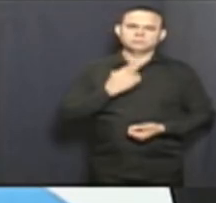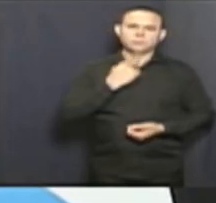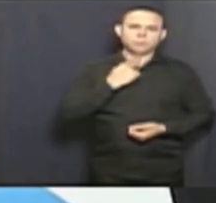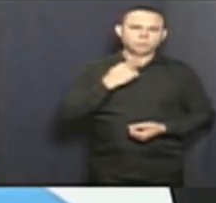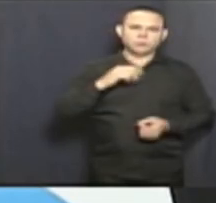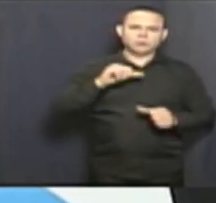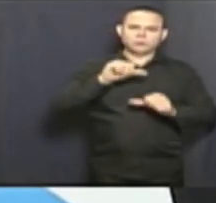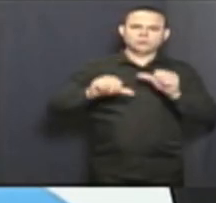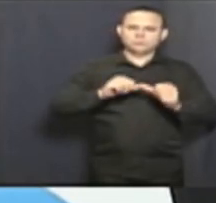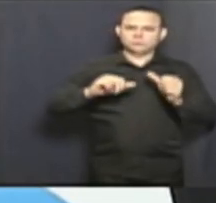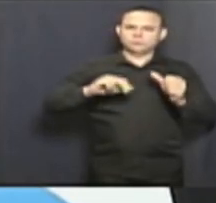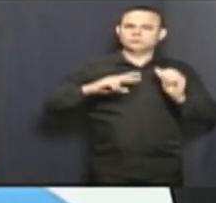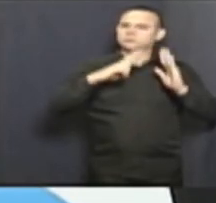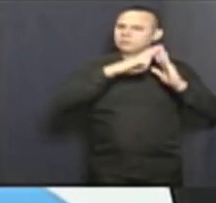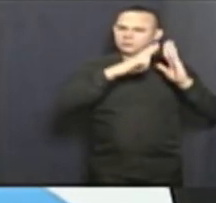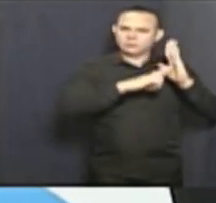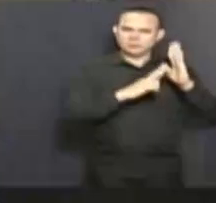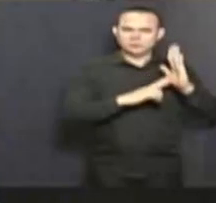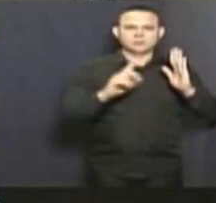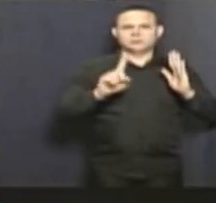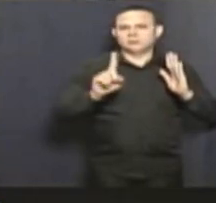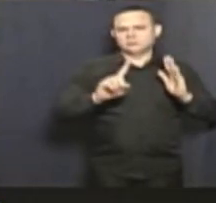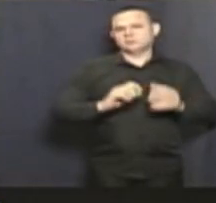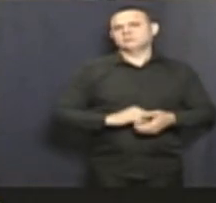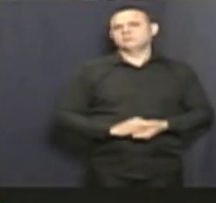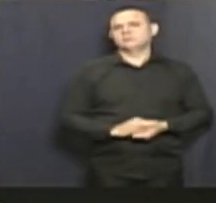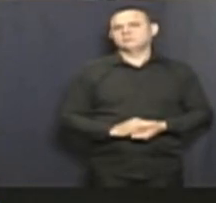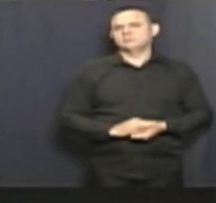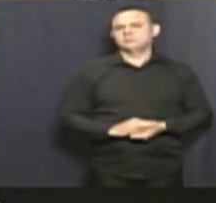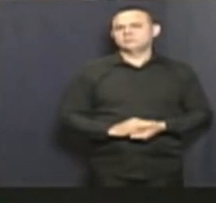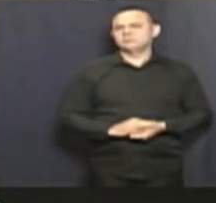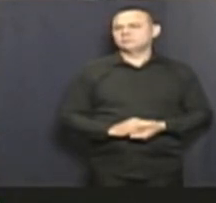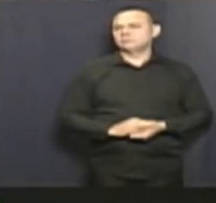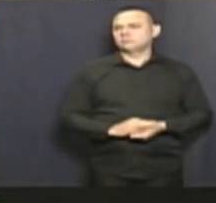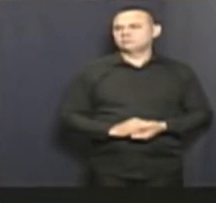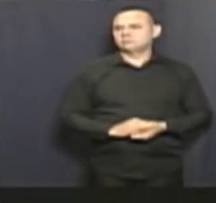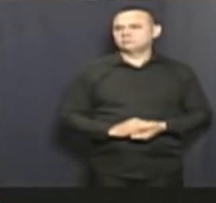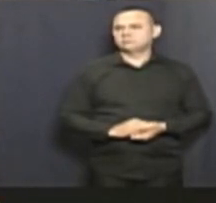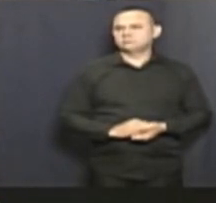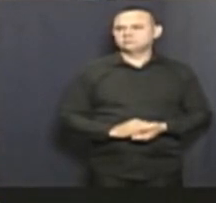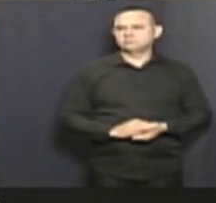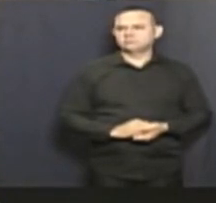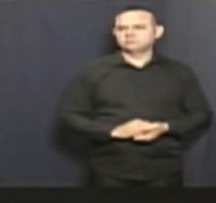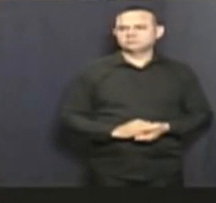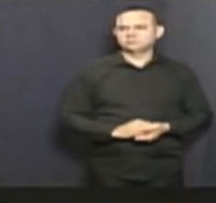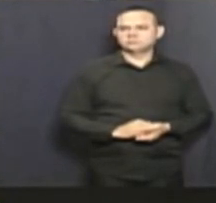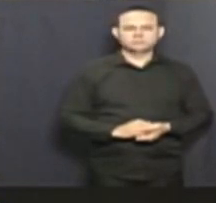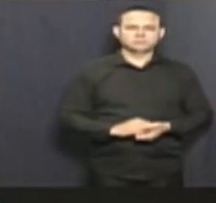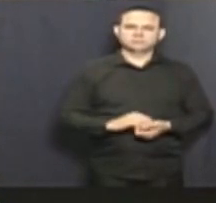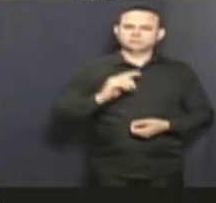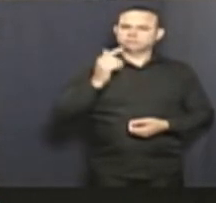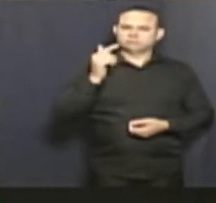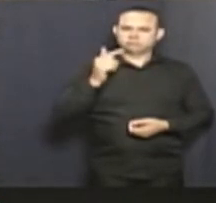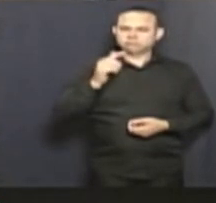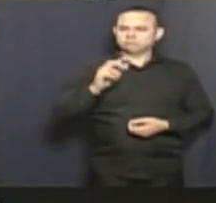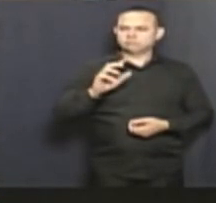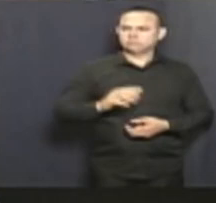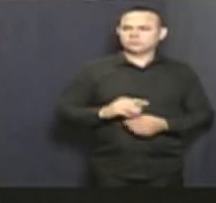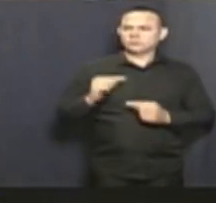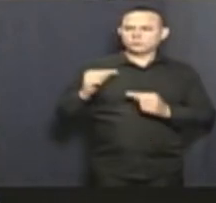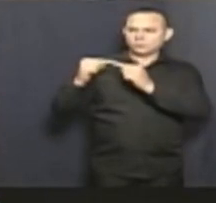é na verdade que não vai haver problema com isso de escolher com qual você pergunta todos todos